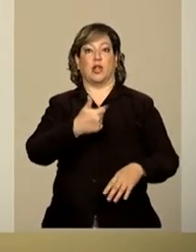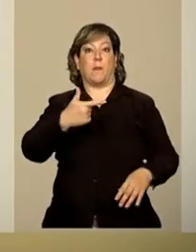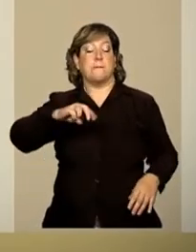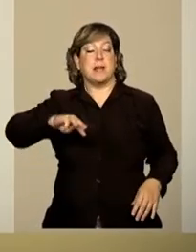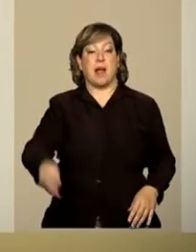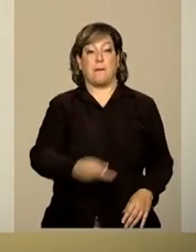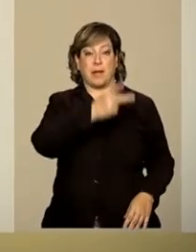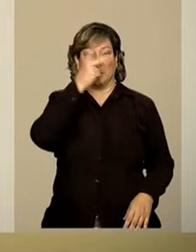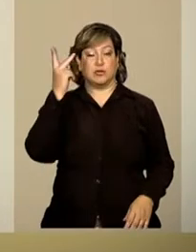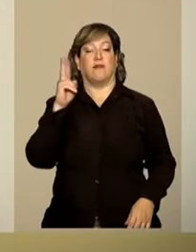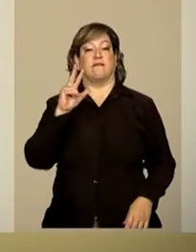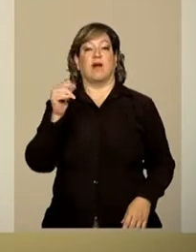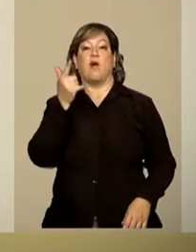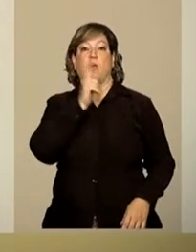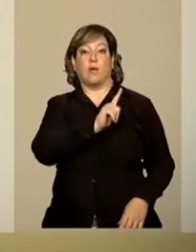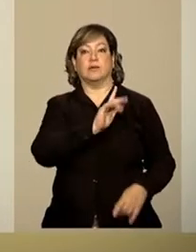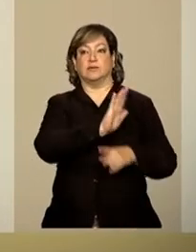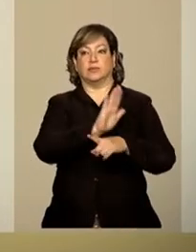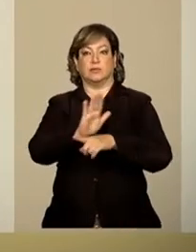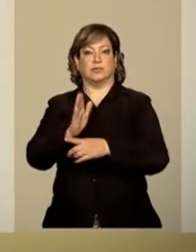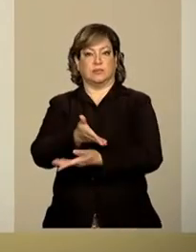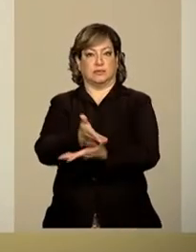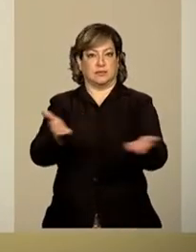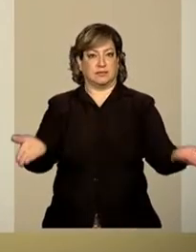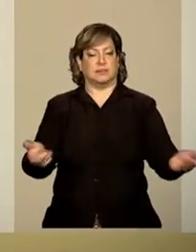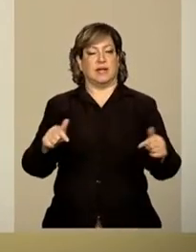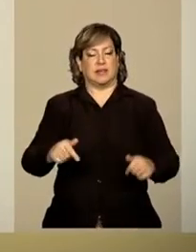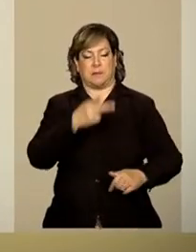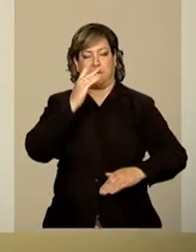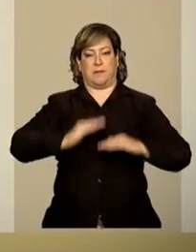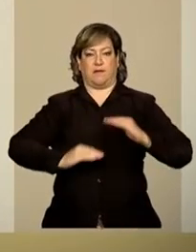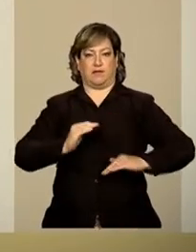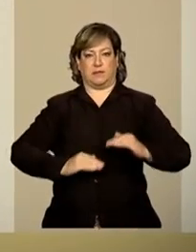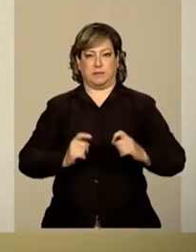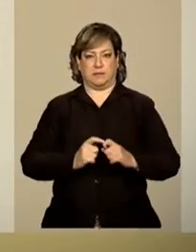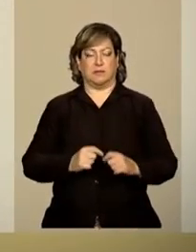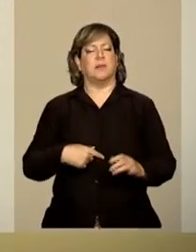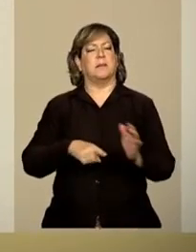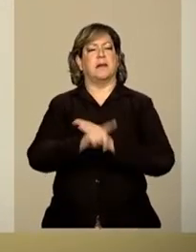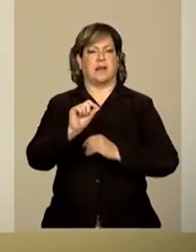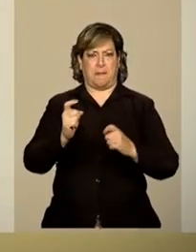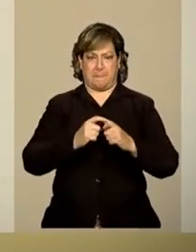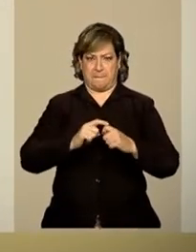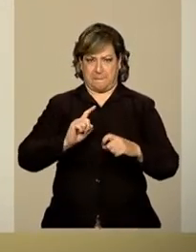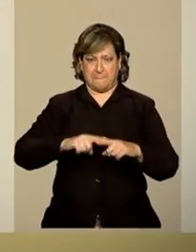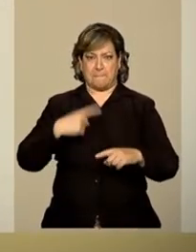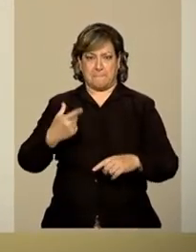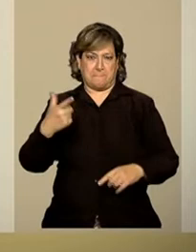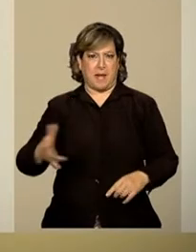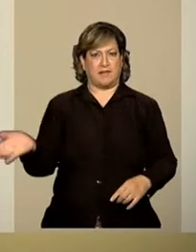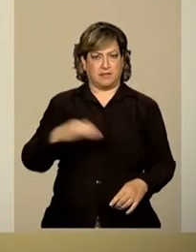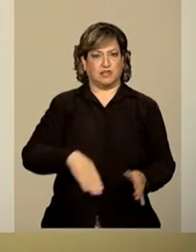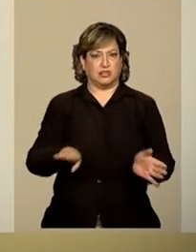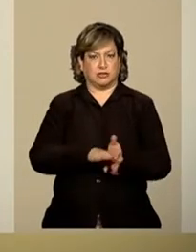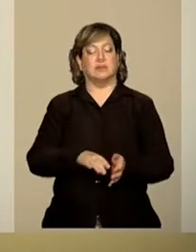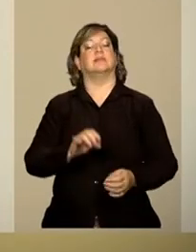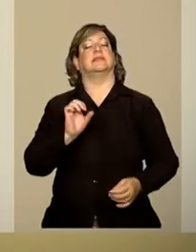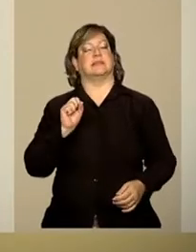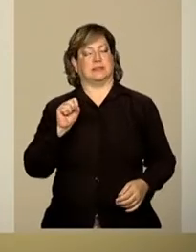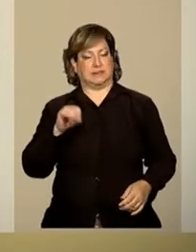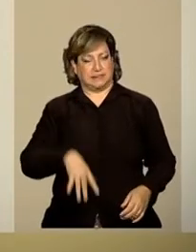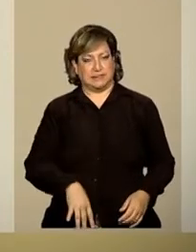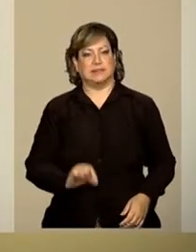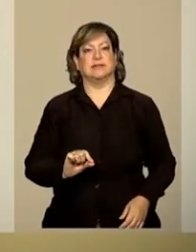beneficiadas com esses novos profissionais e ainda mais eu vou chegar não é presidenta a Vamos sim Luciano